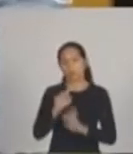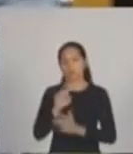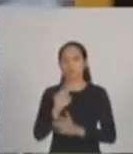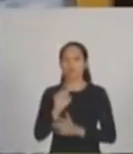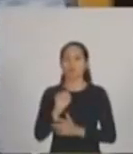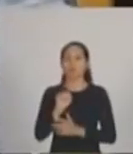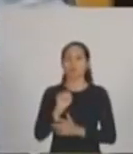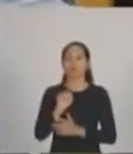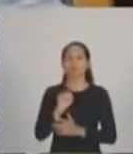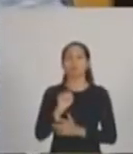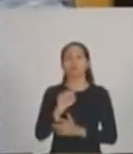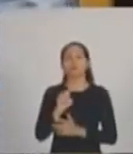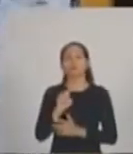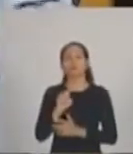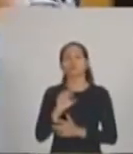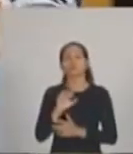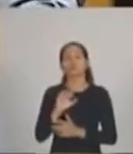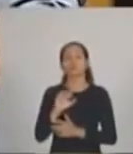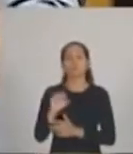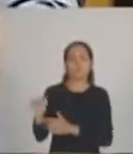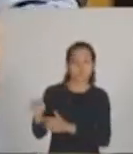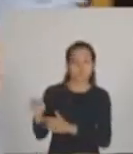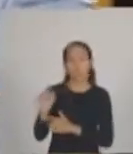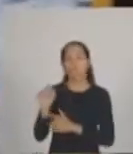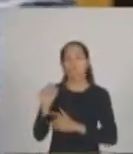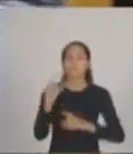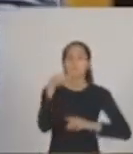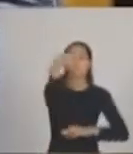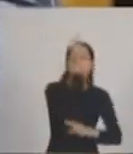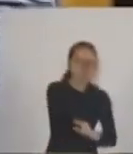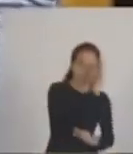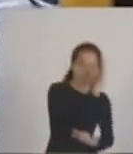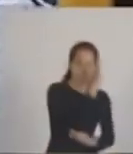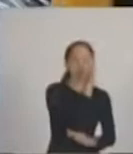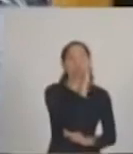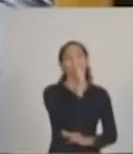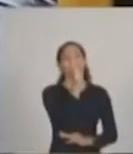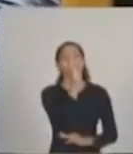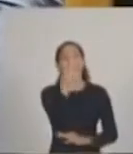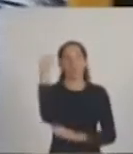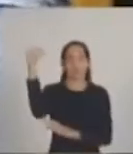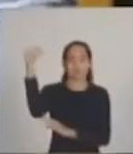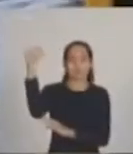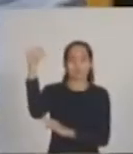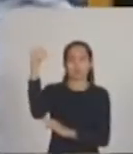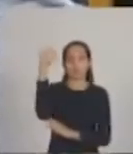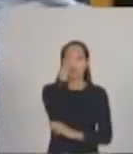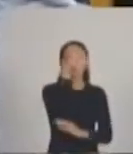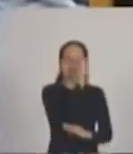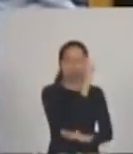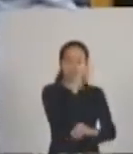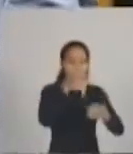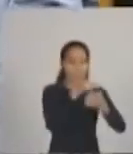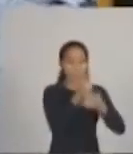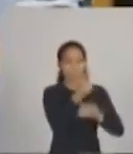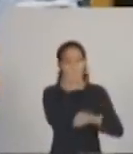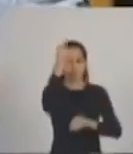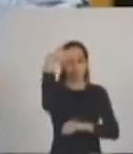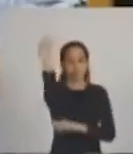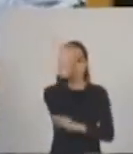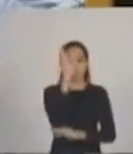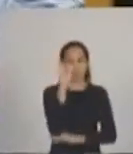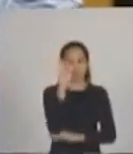capixaba. E aí lá tem uma bandeira da Suíça e tem uma bandeira do Espírito Santo e não tem a bandeira do Brasil. Primeiro que essas pessoas